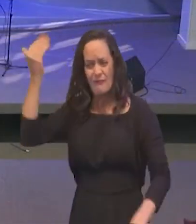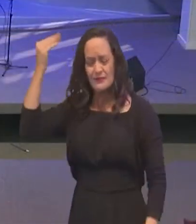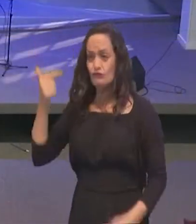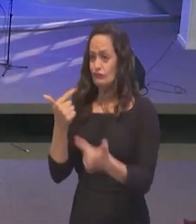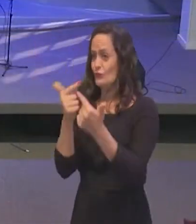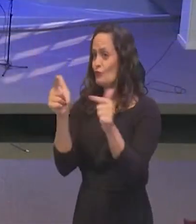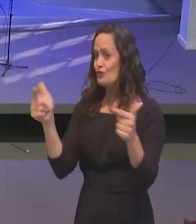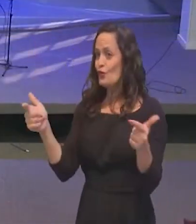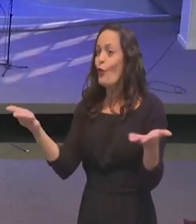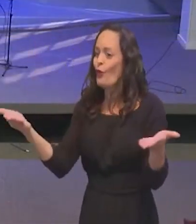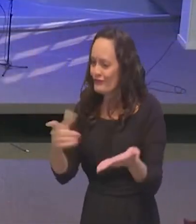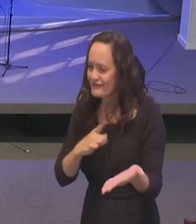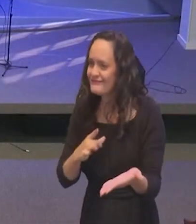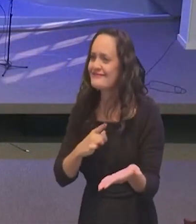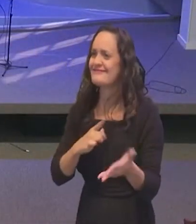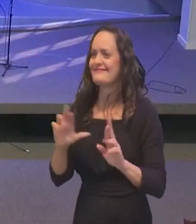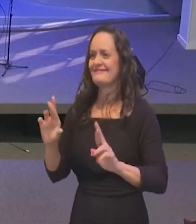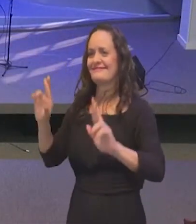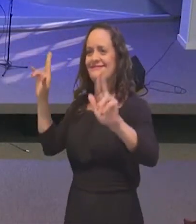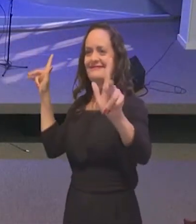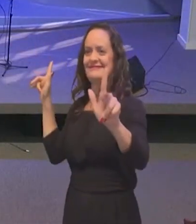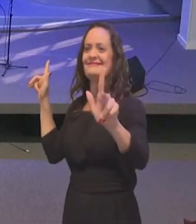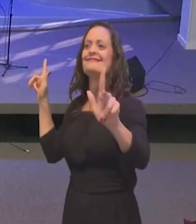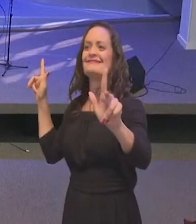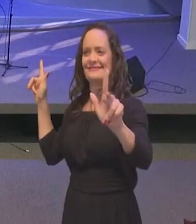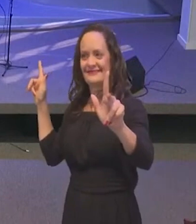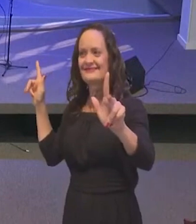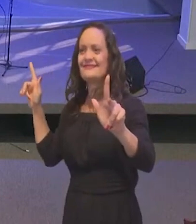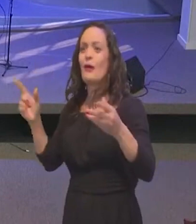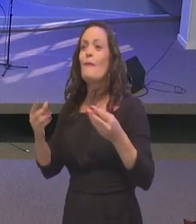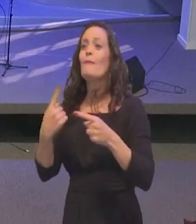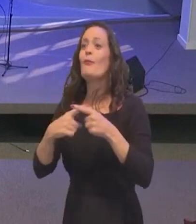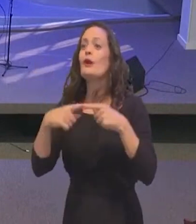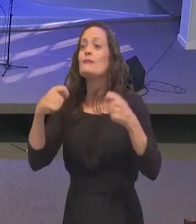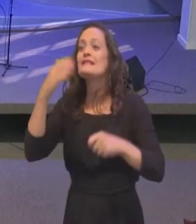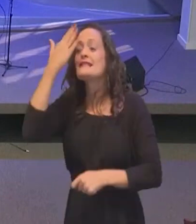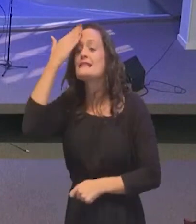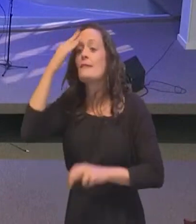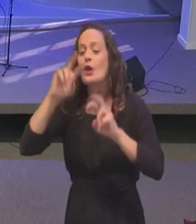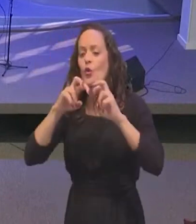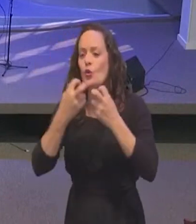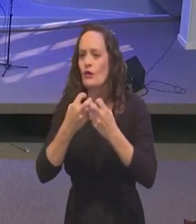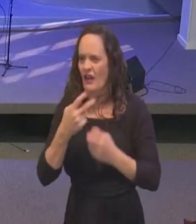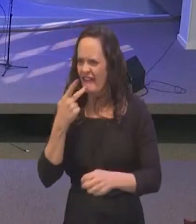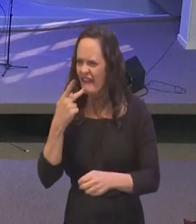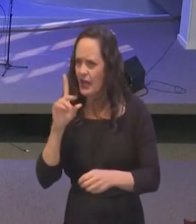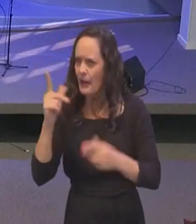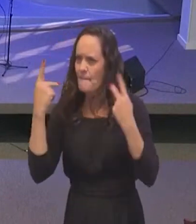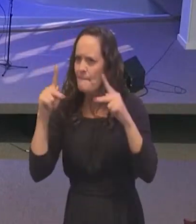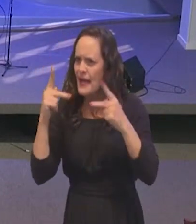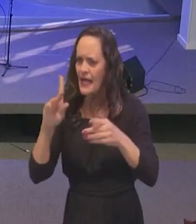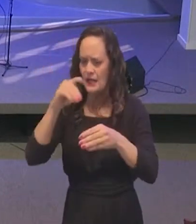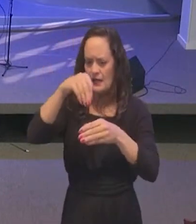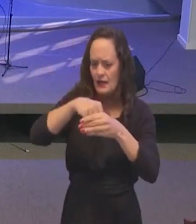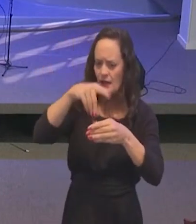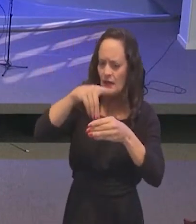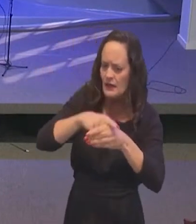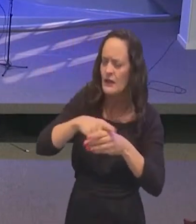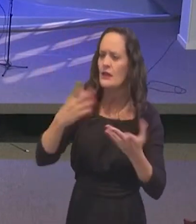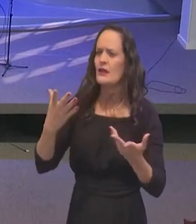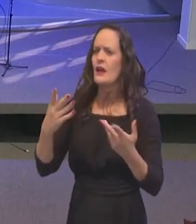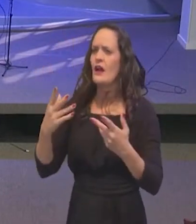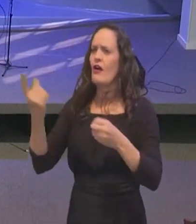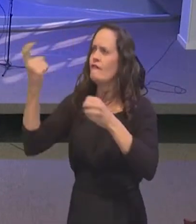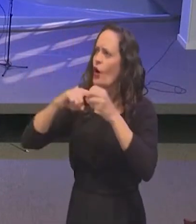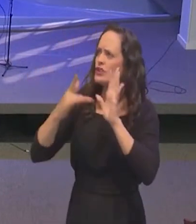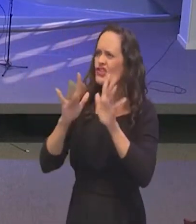mensagem tem que estar de acordo com aquilo que é a dinâmica do culto, porque não se prega sobre o dízimo, e se canta sobre a volta de Cristo. Não,